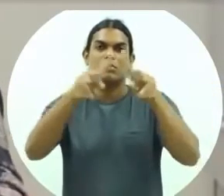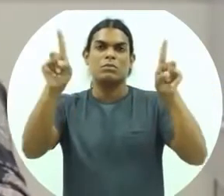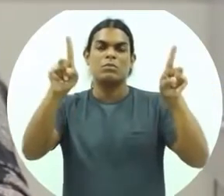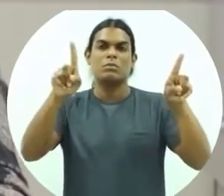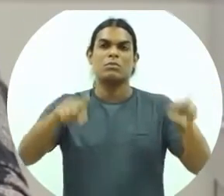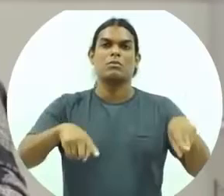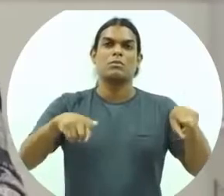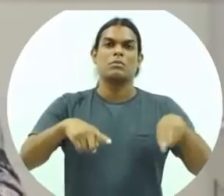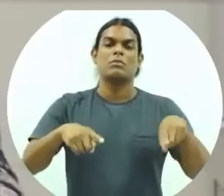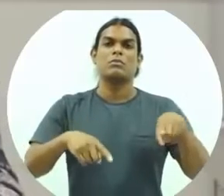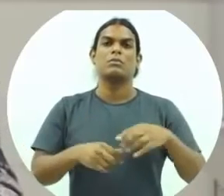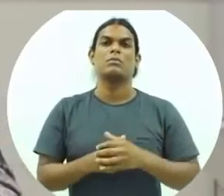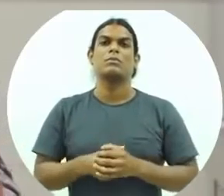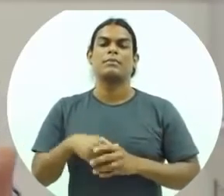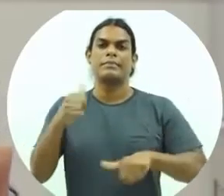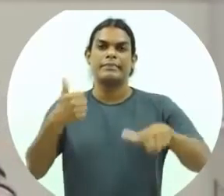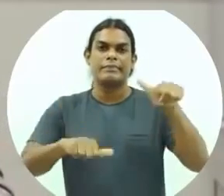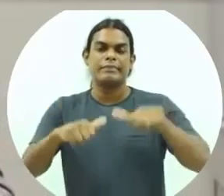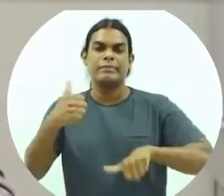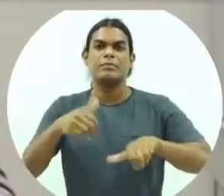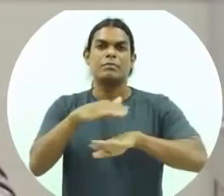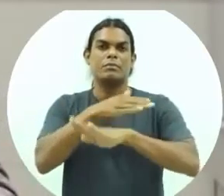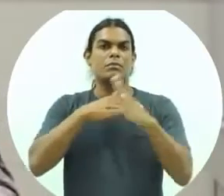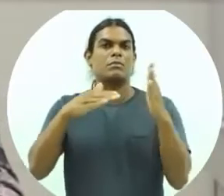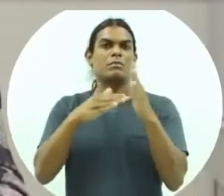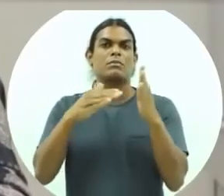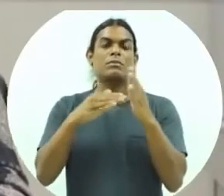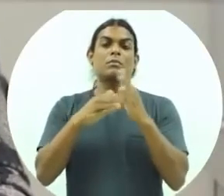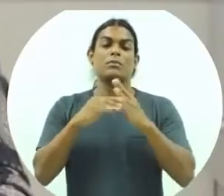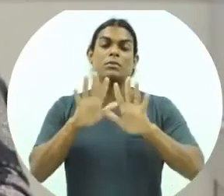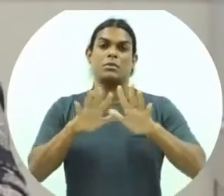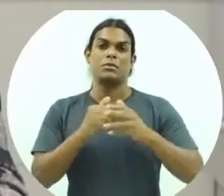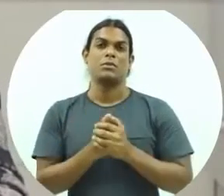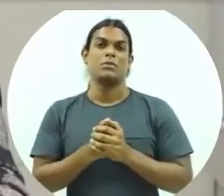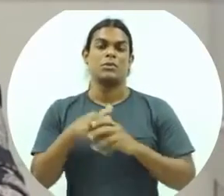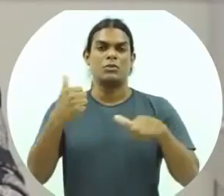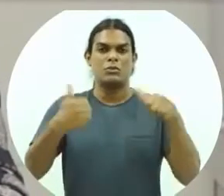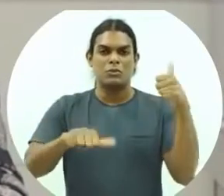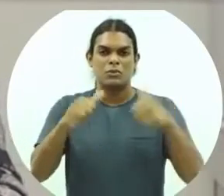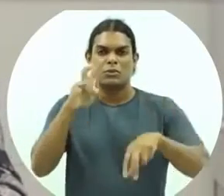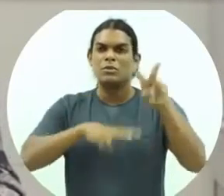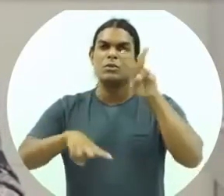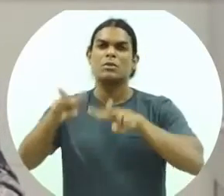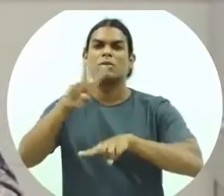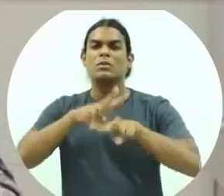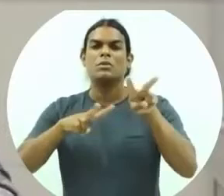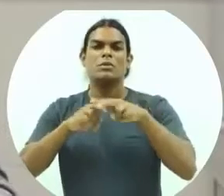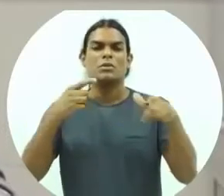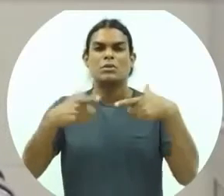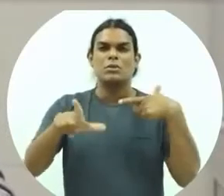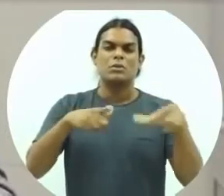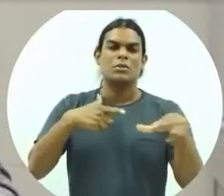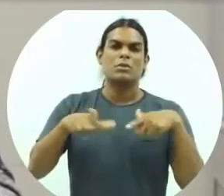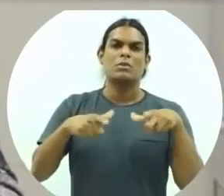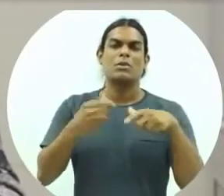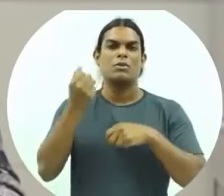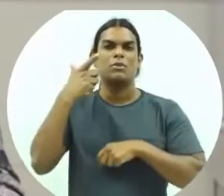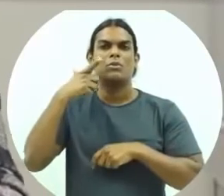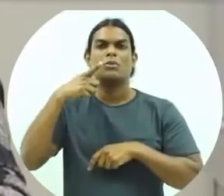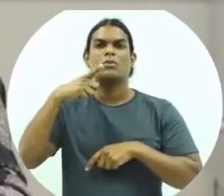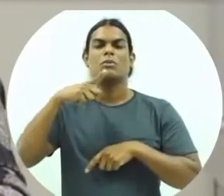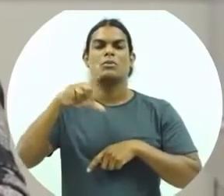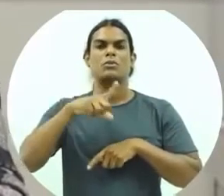programas de qualidade total, ou seja, a partir do momento em que eu verifico o desempenho das minhas pessoas, dos meus colaboradores,